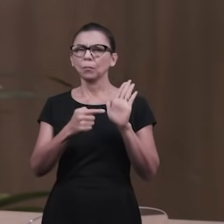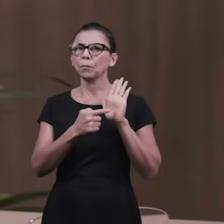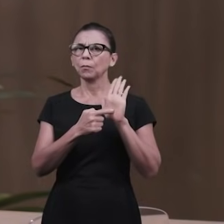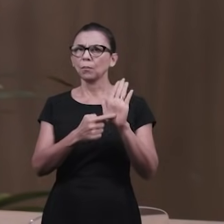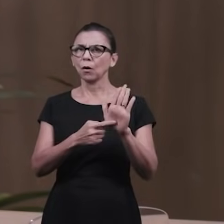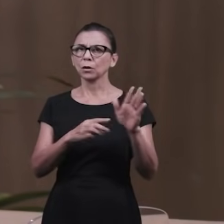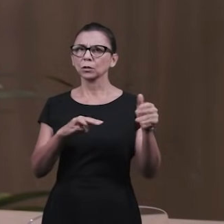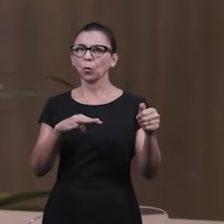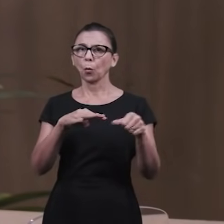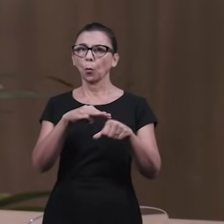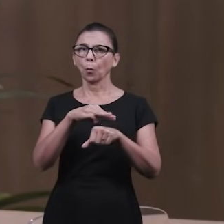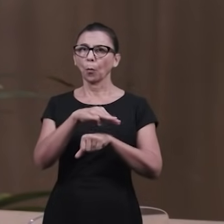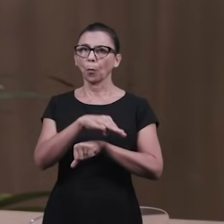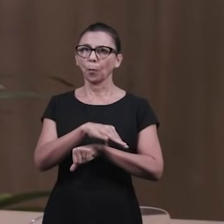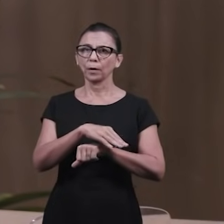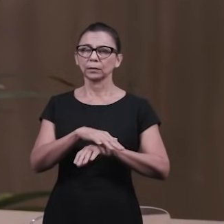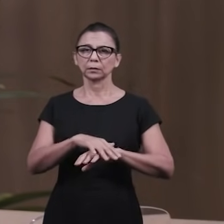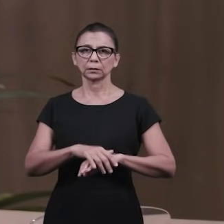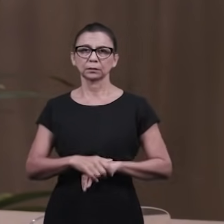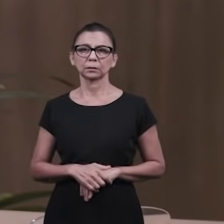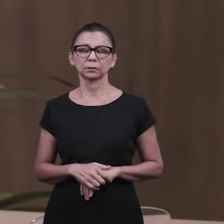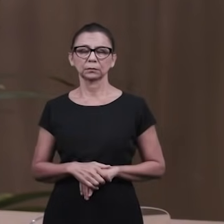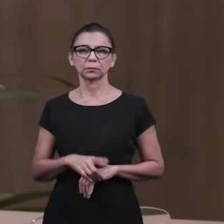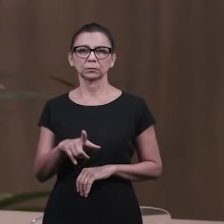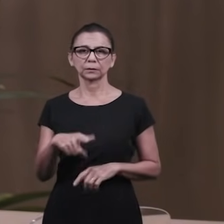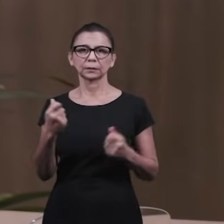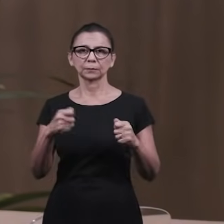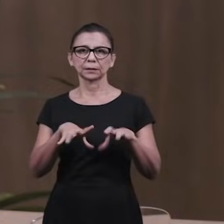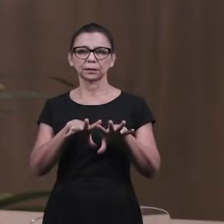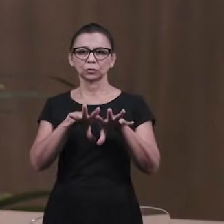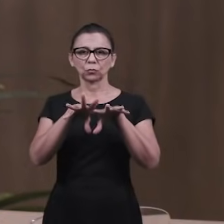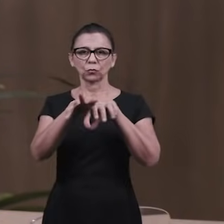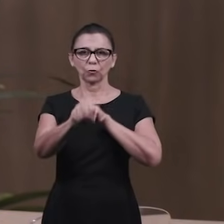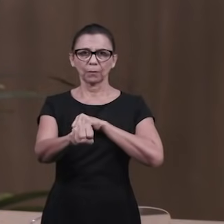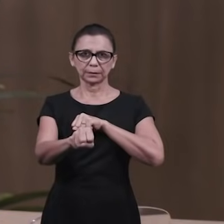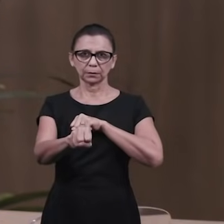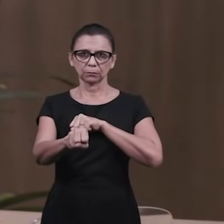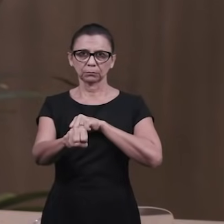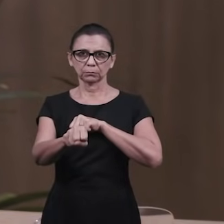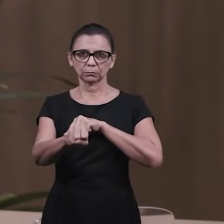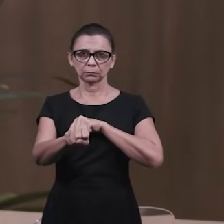ministério sendo designado por título, em momento algum.